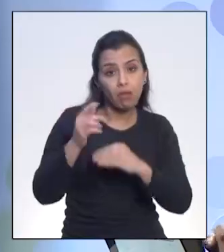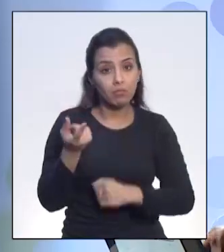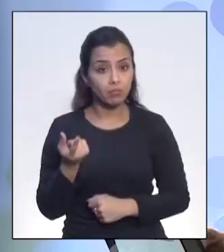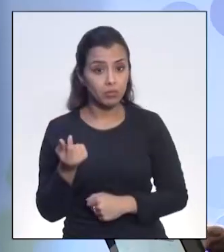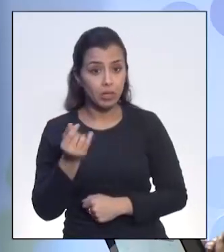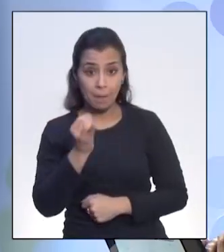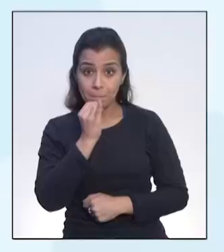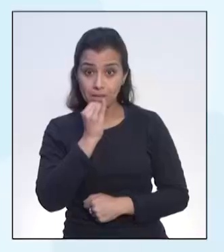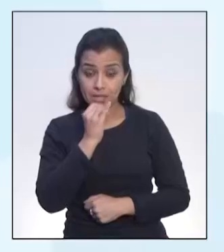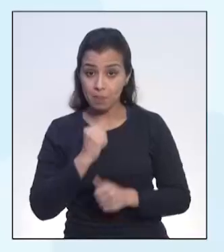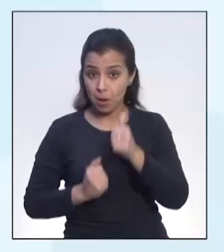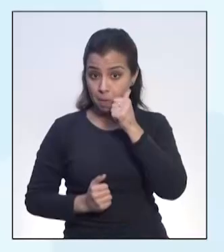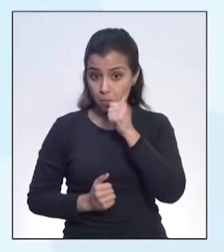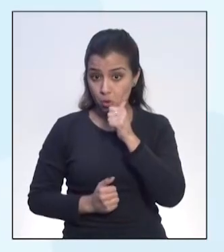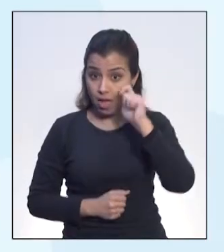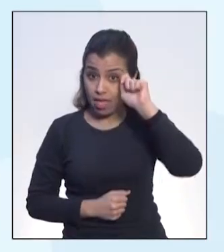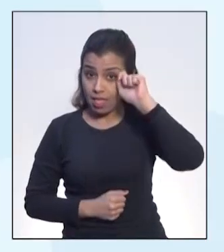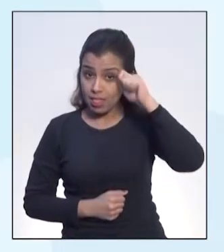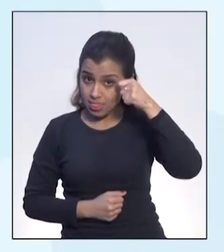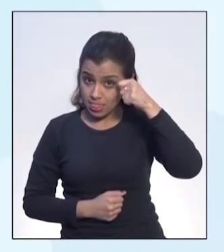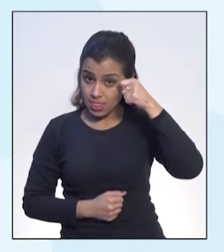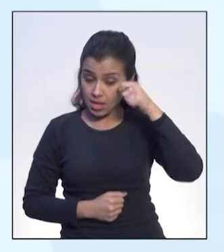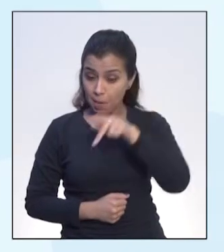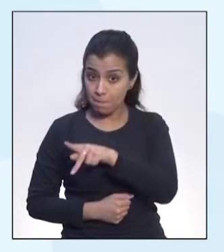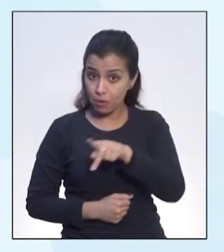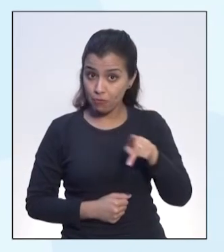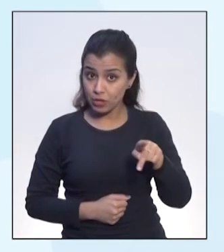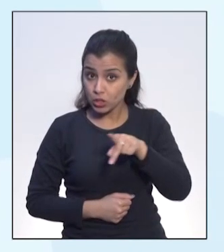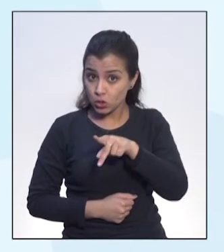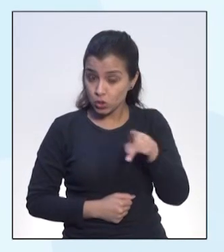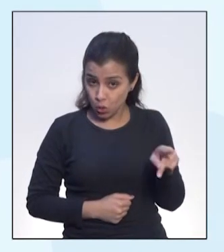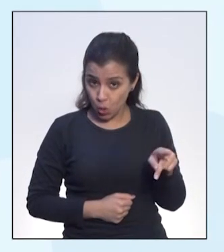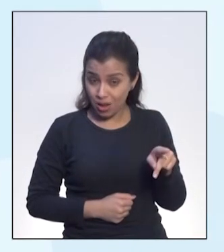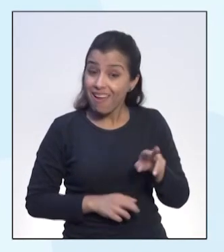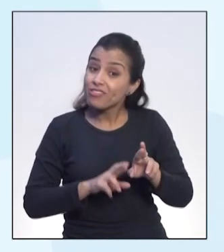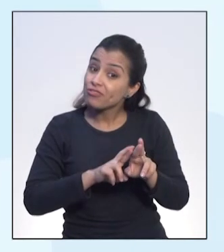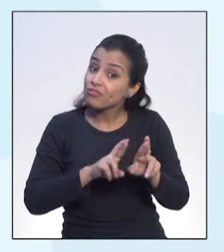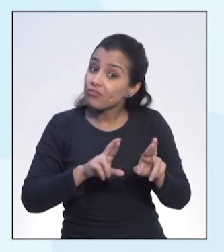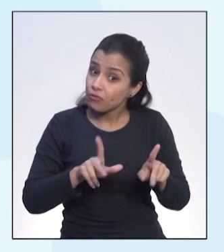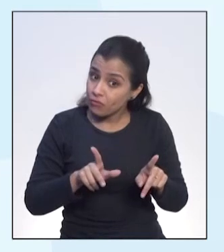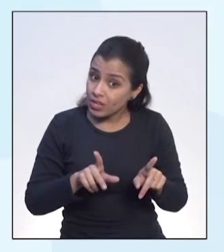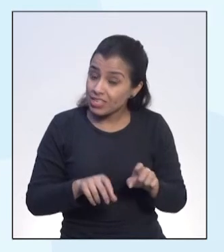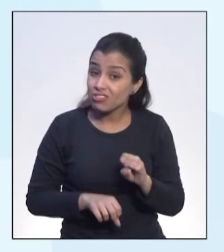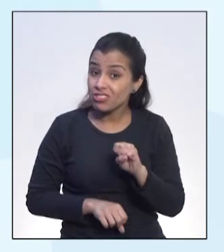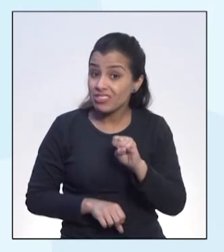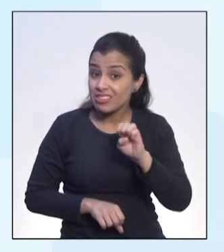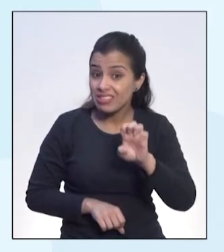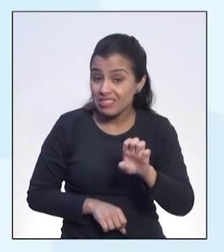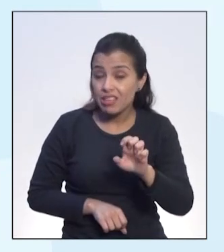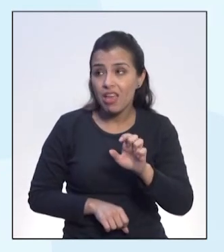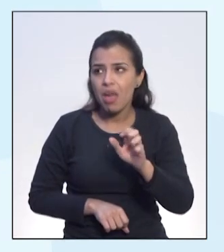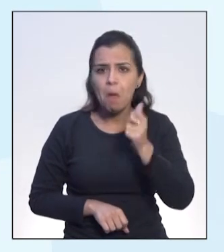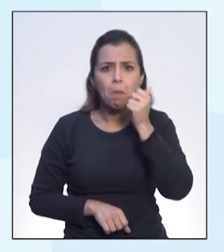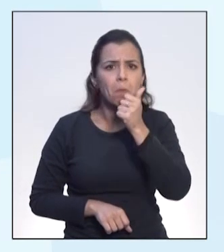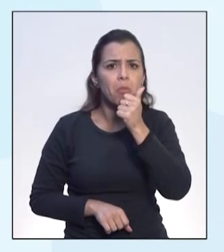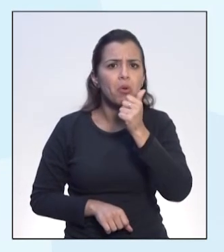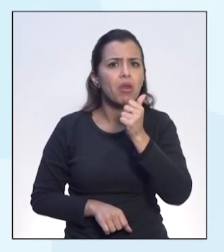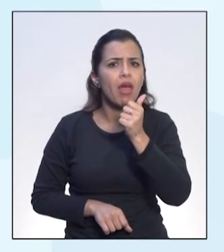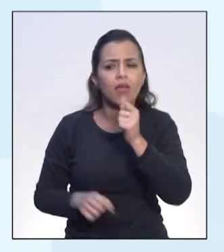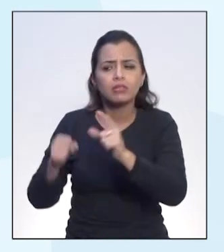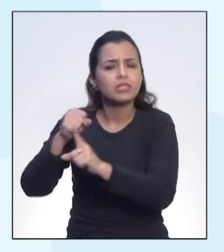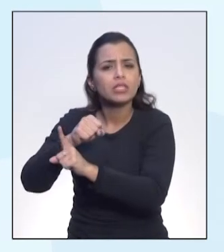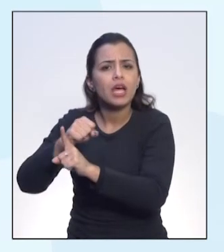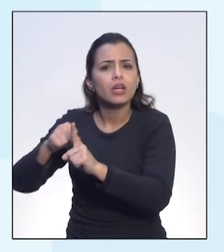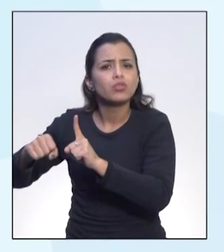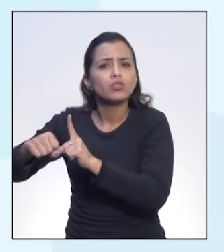mulher negra, professora, sindicalizada, elas são diferentes de outras mulheres dentro da